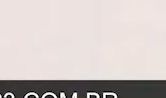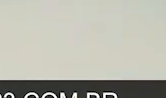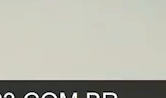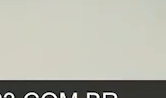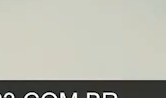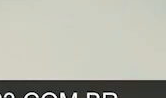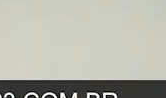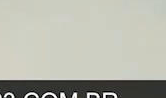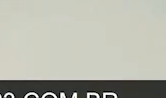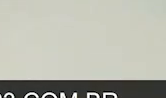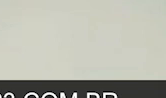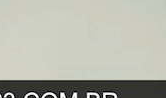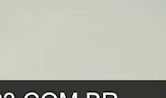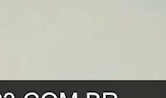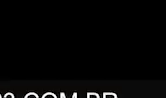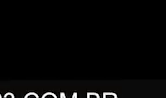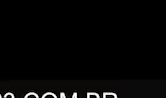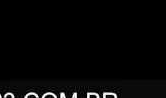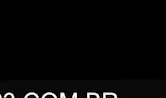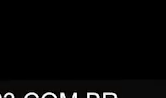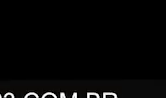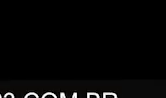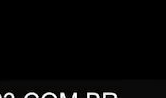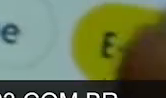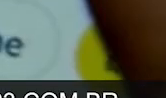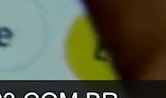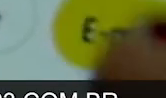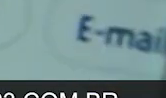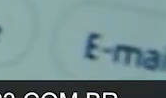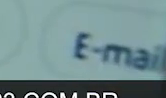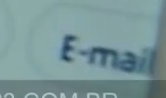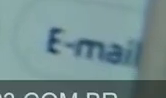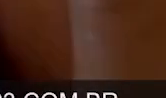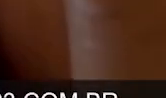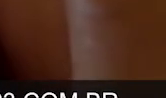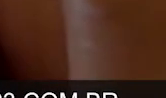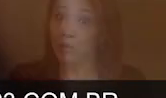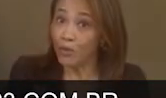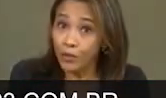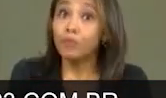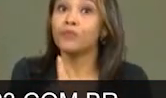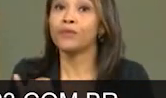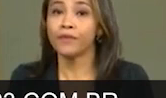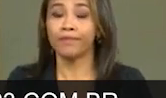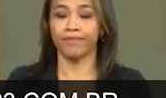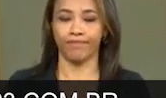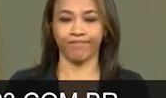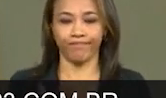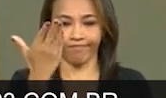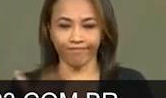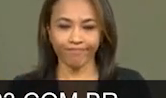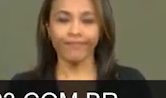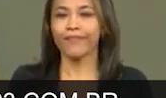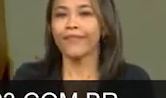detalha né como é que tá sendo essas primeiras semanas com novas regras do pics vamos ver ele já virou